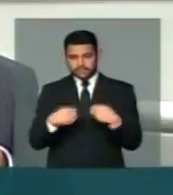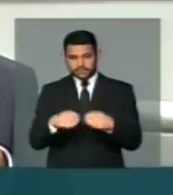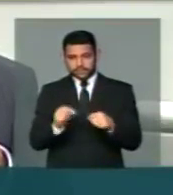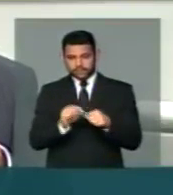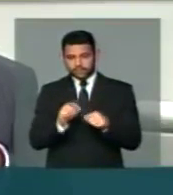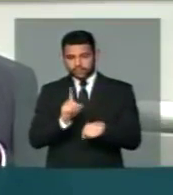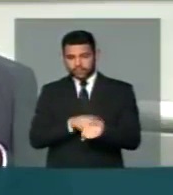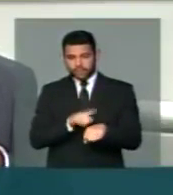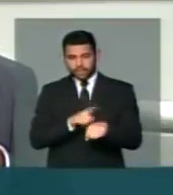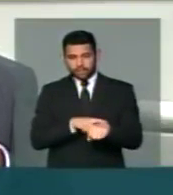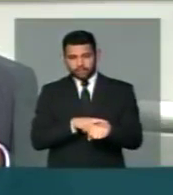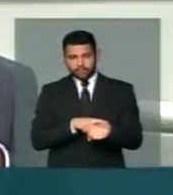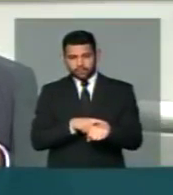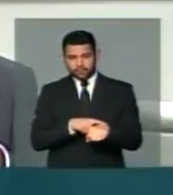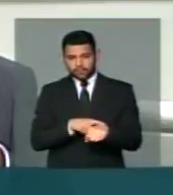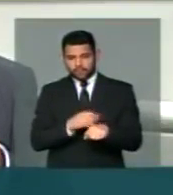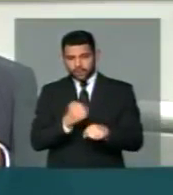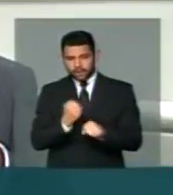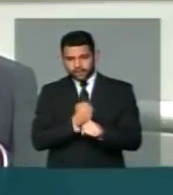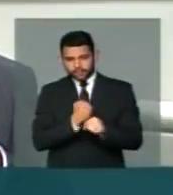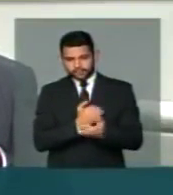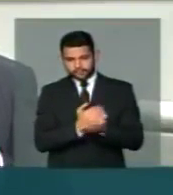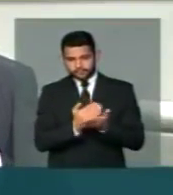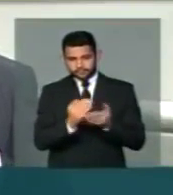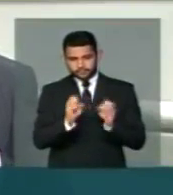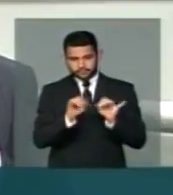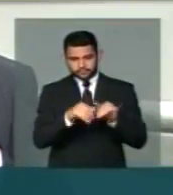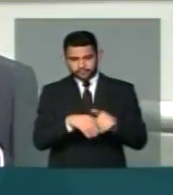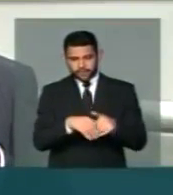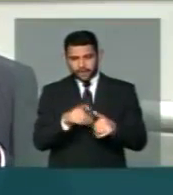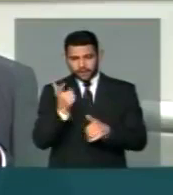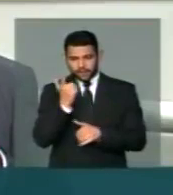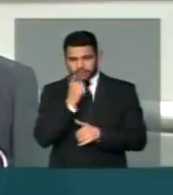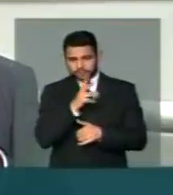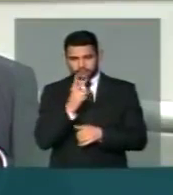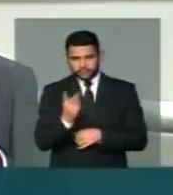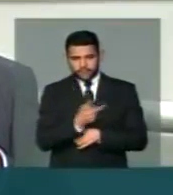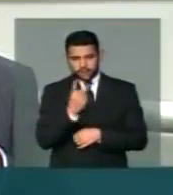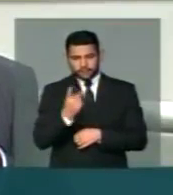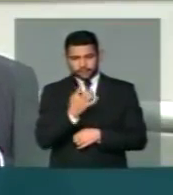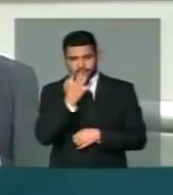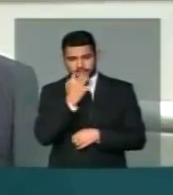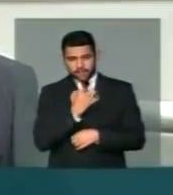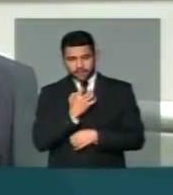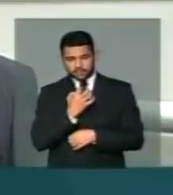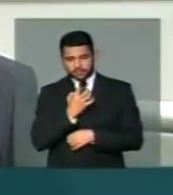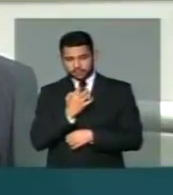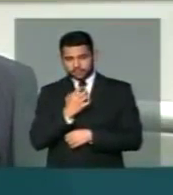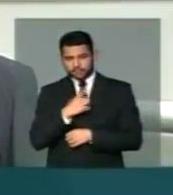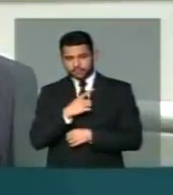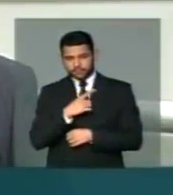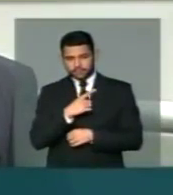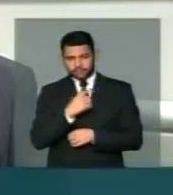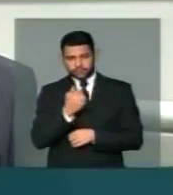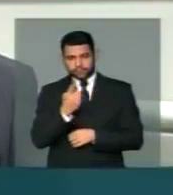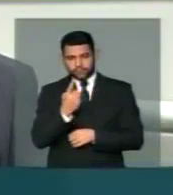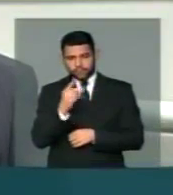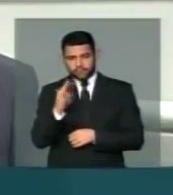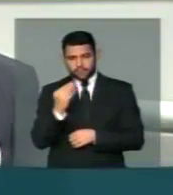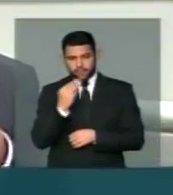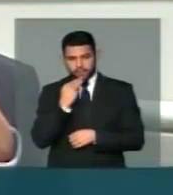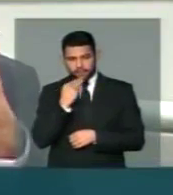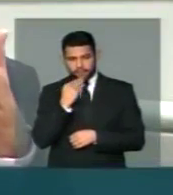um tempo razoável para a construção, e isso acarretou prejuízos sérios dessa ordem de 1 bilhão,